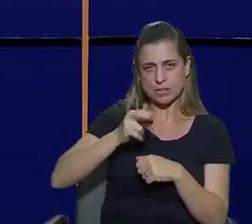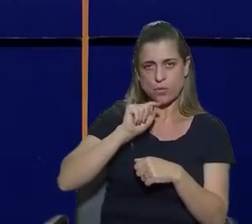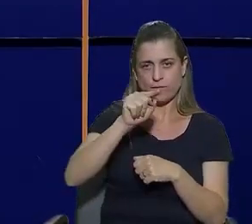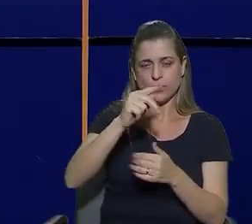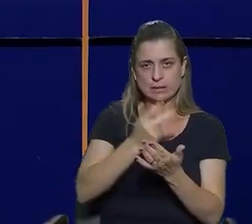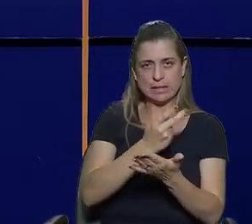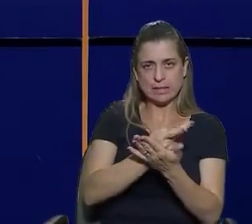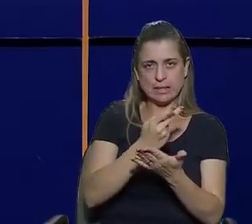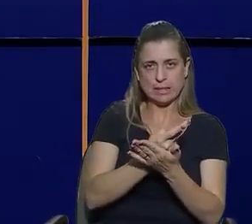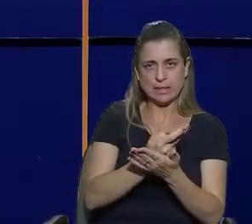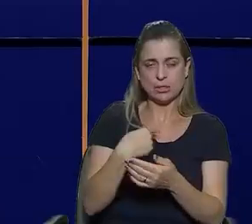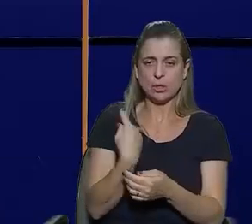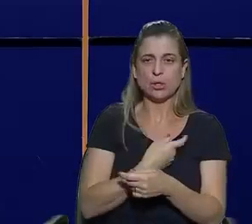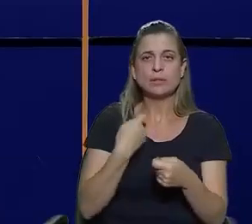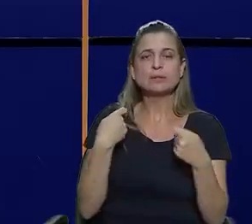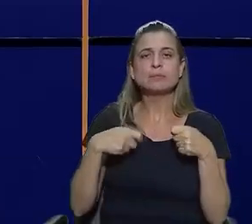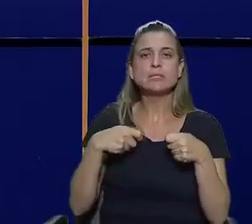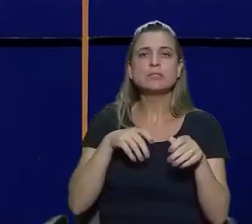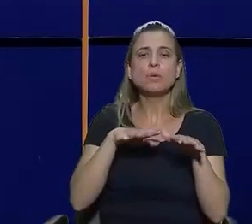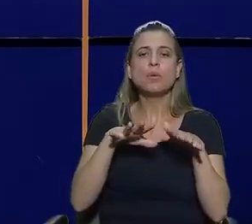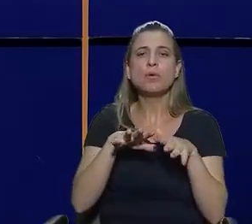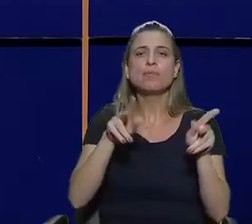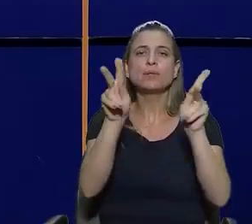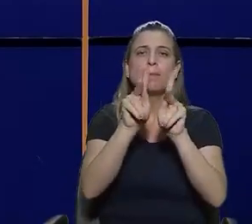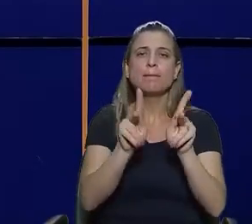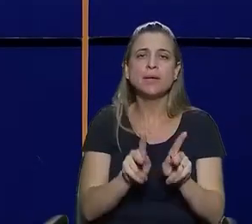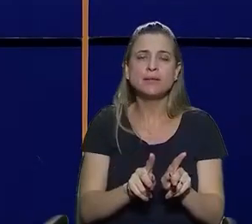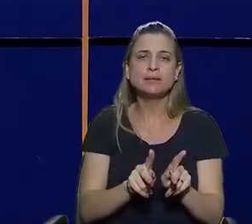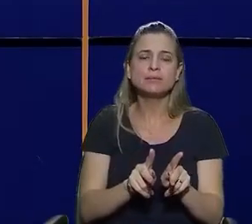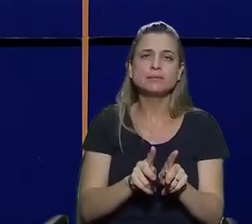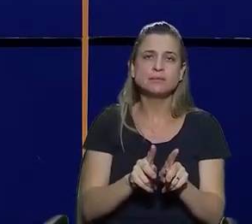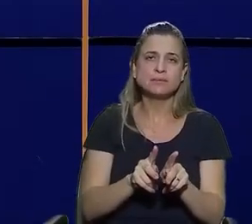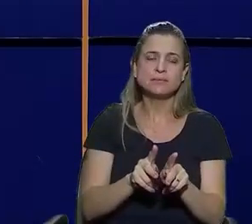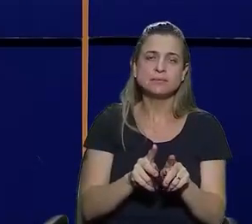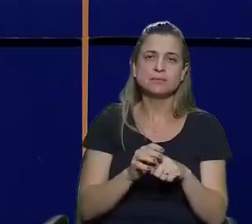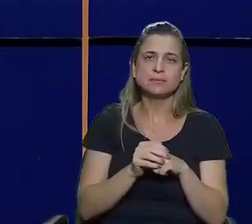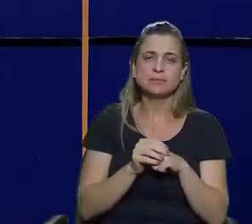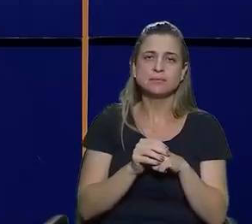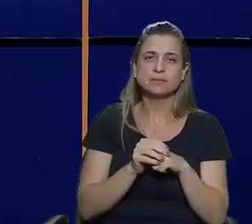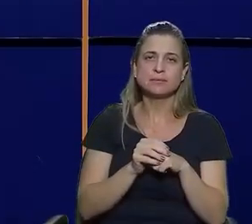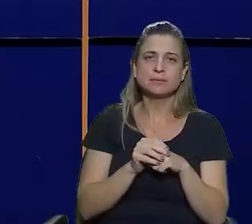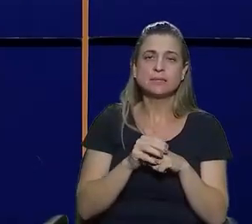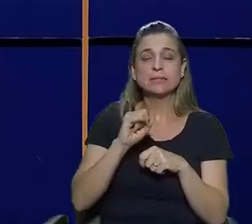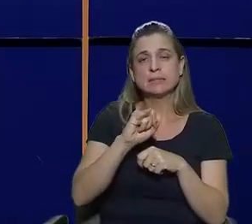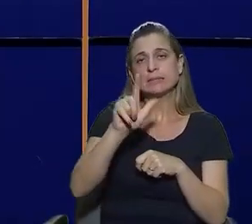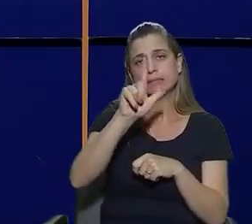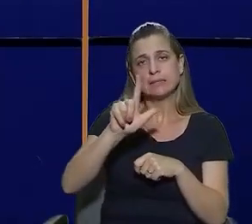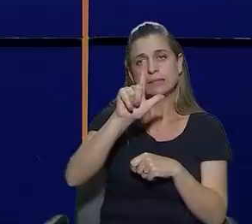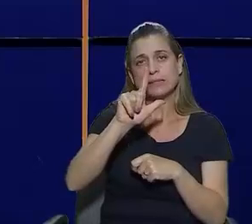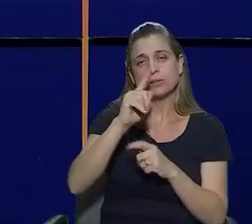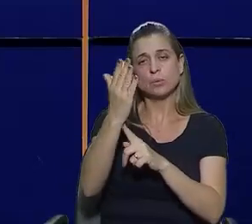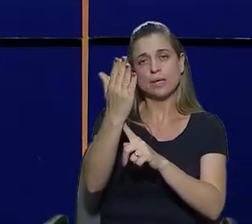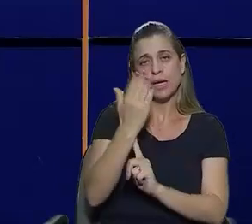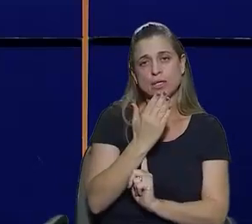de paz nesse sentido. Vamos começar a conversar? Né? E se a literatura puder nos ajudar, que bom que ela seja um